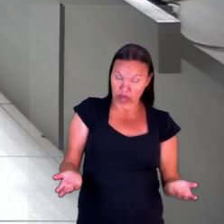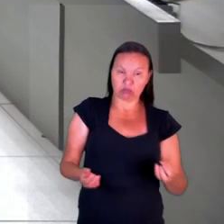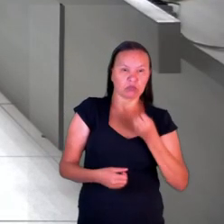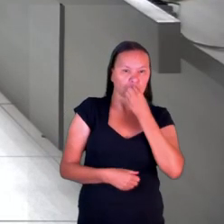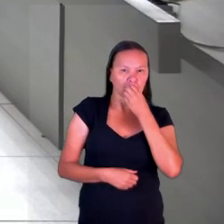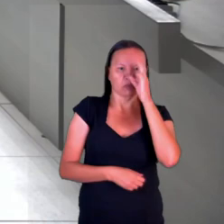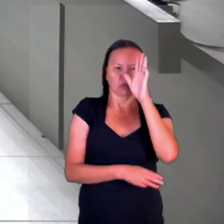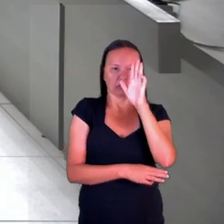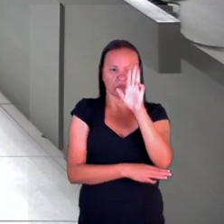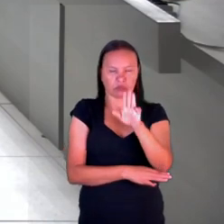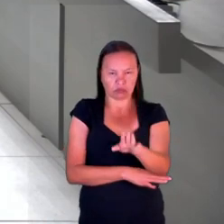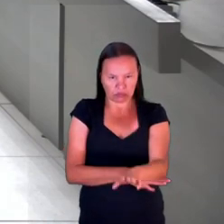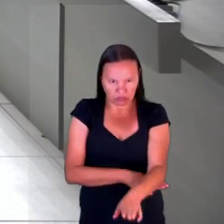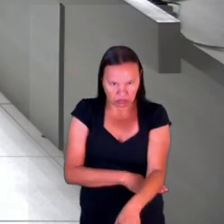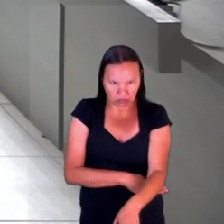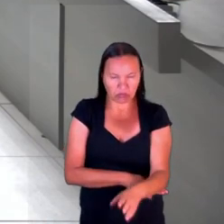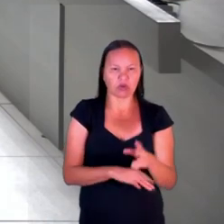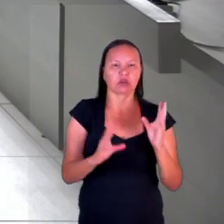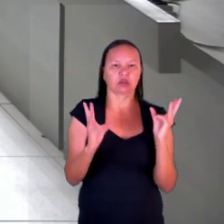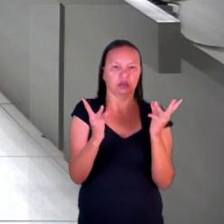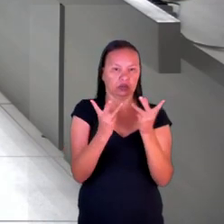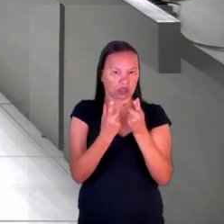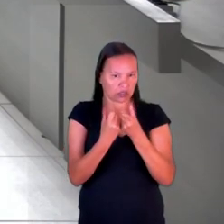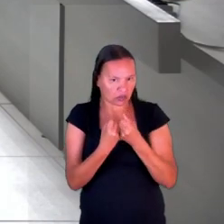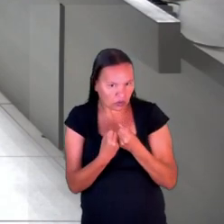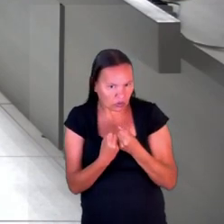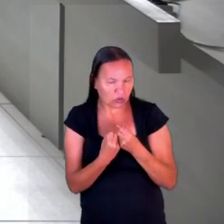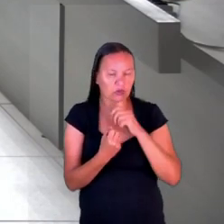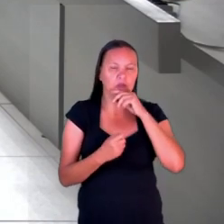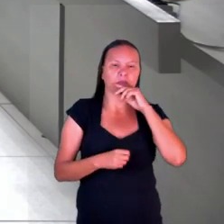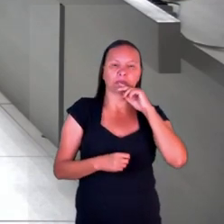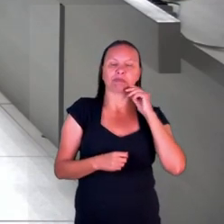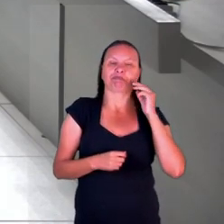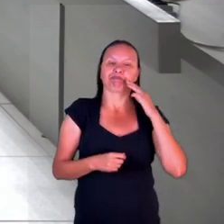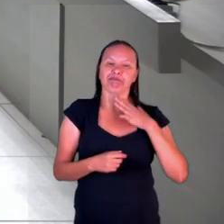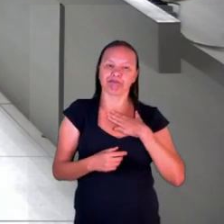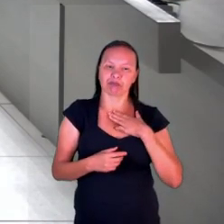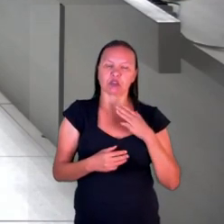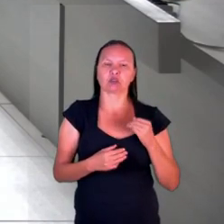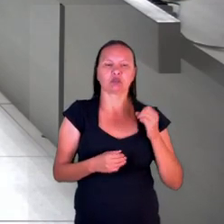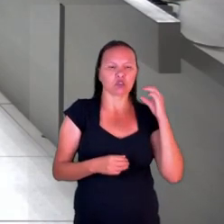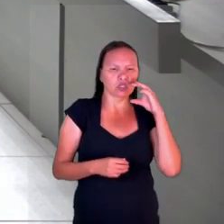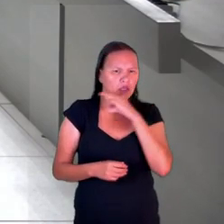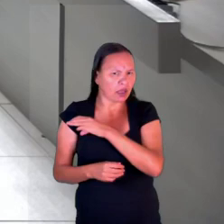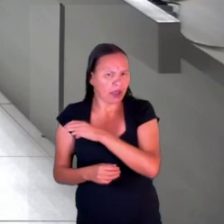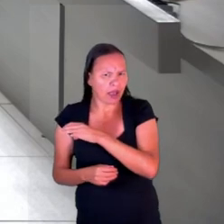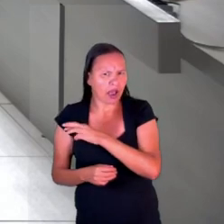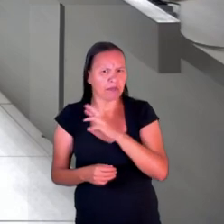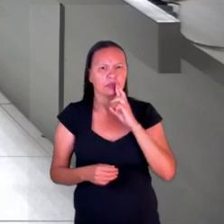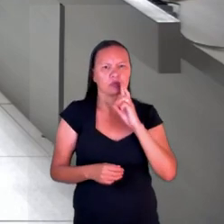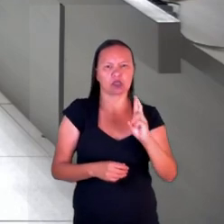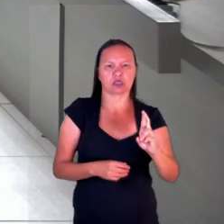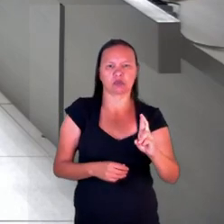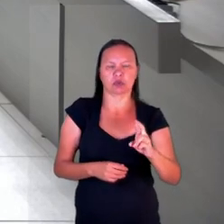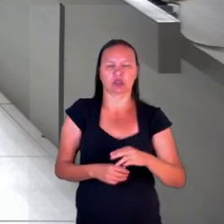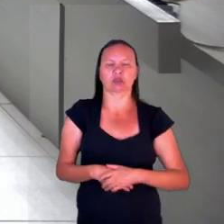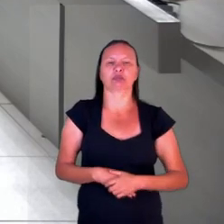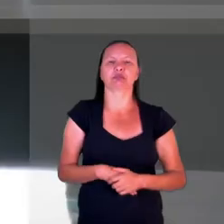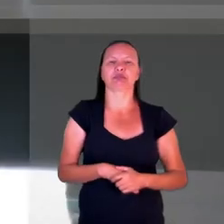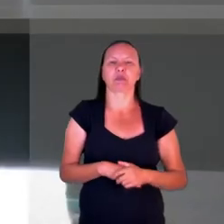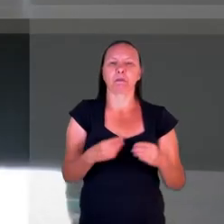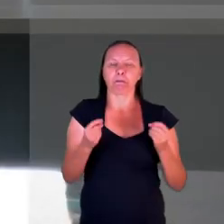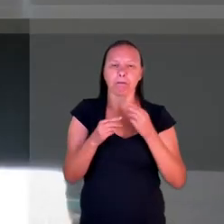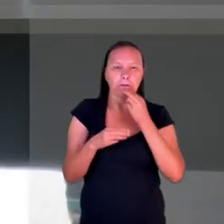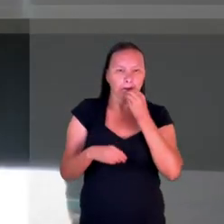tarde a todas todos e todes eu vou tentar ser breve nas respostas né Com relação à